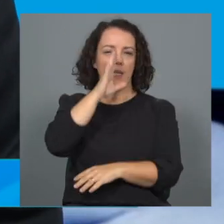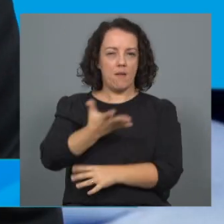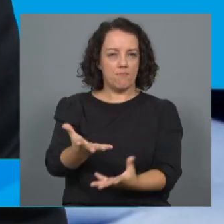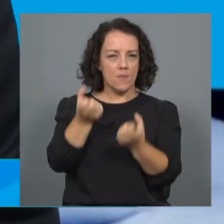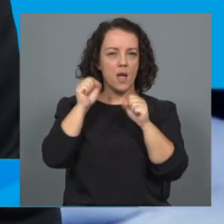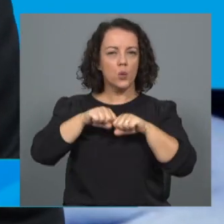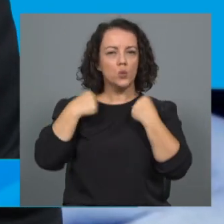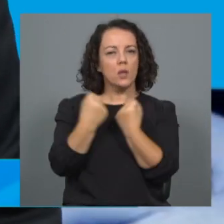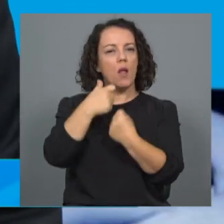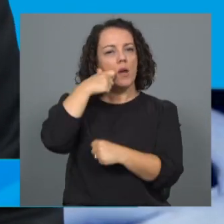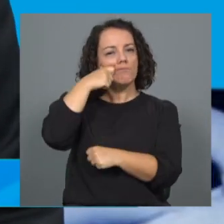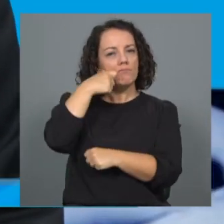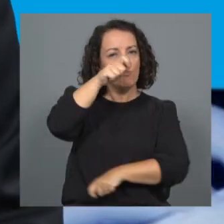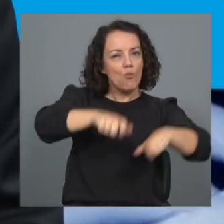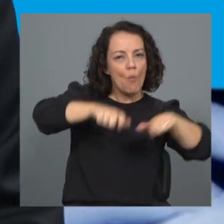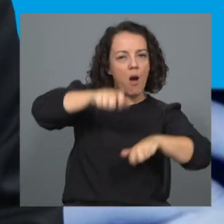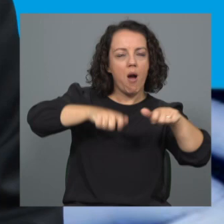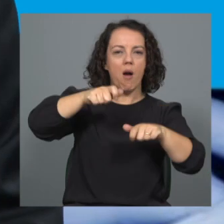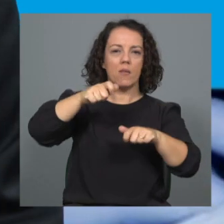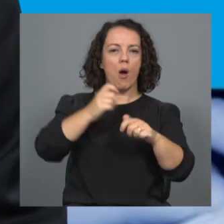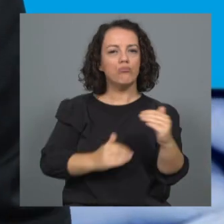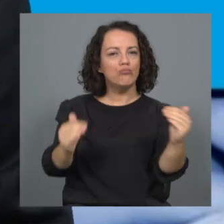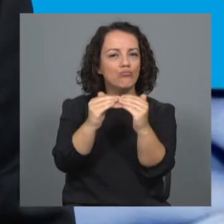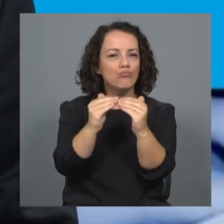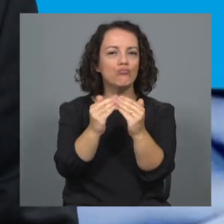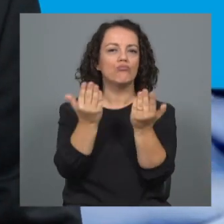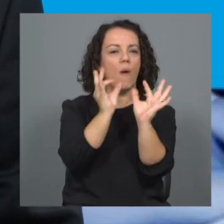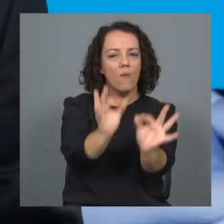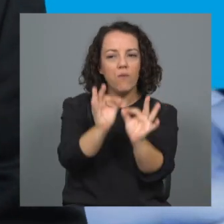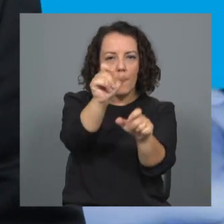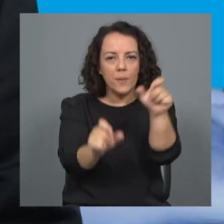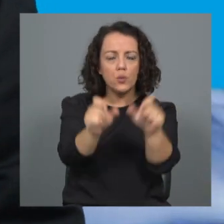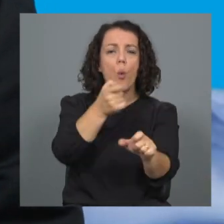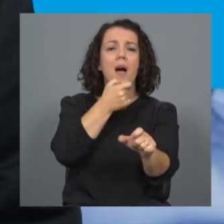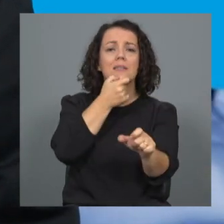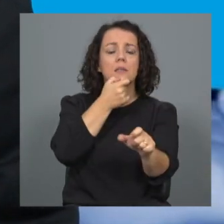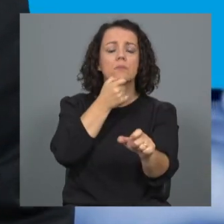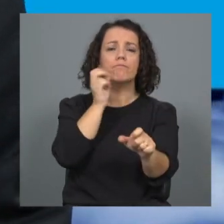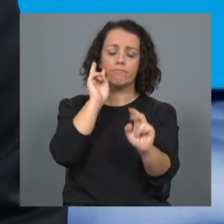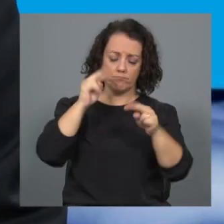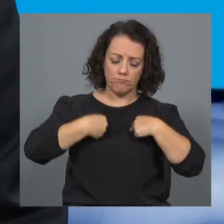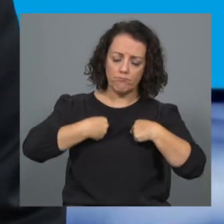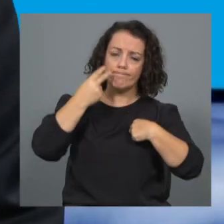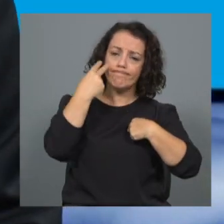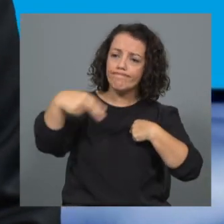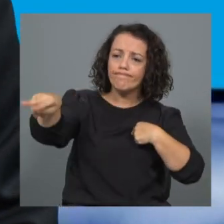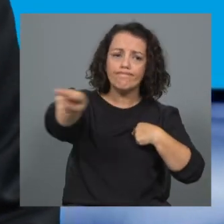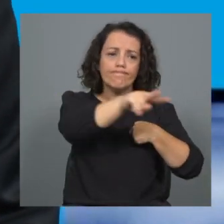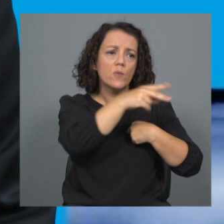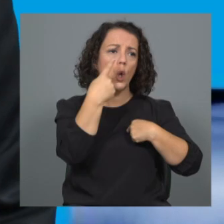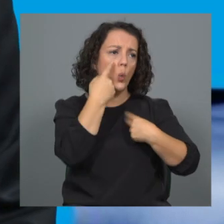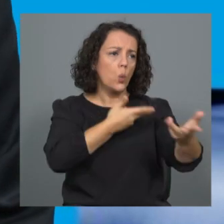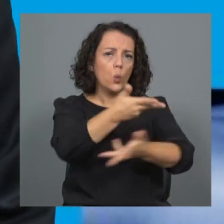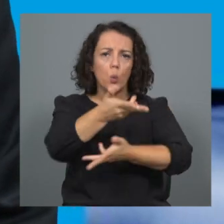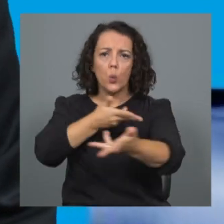mais virada para as pessoas, só temos como solução conhecer os outros todos como nossos irmãos. E daí ter saído